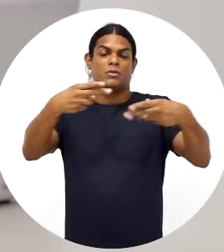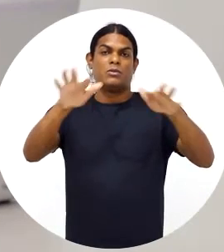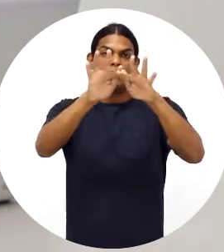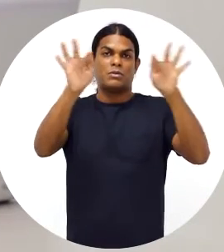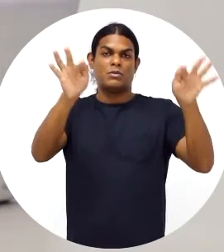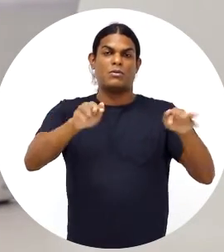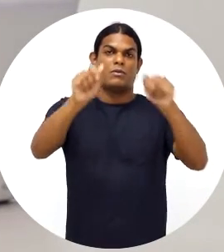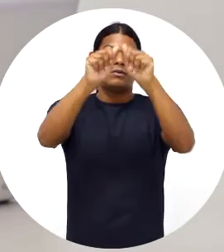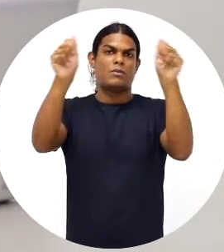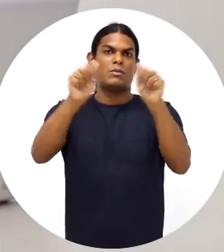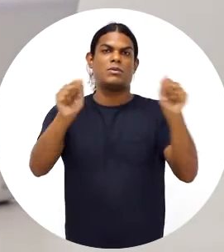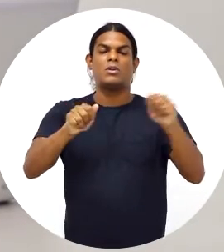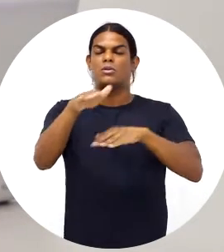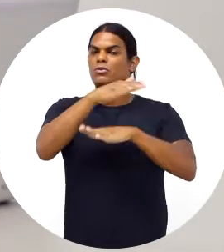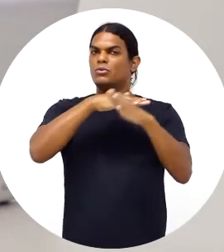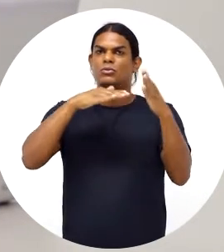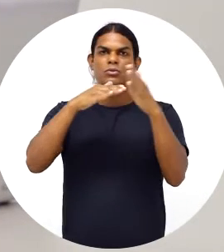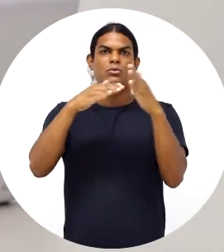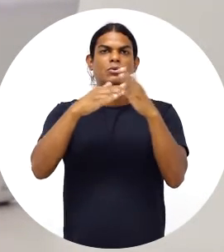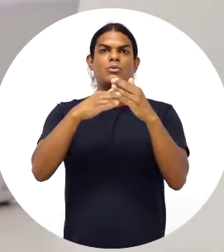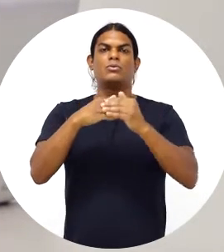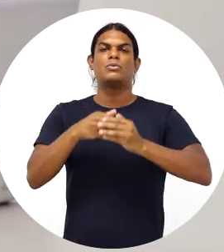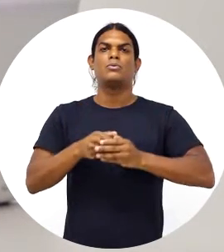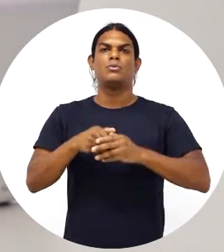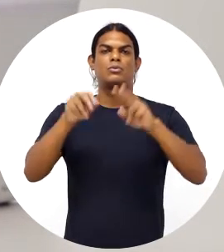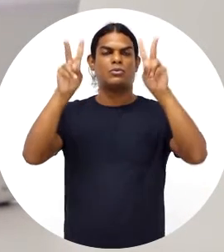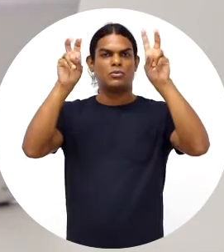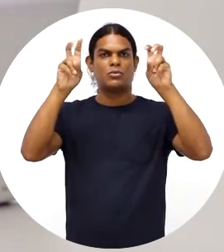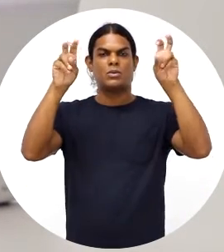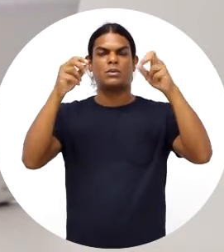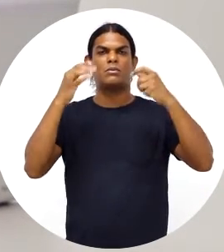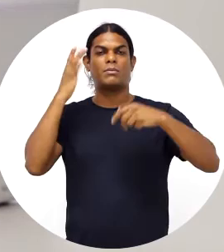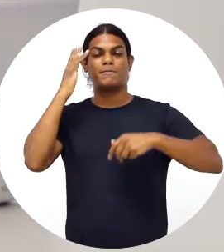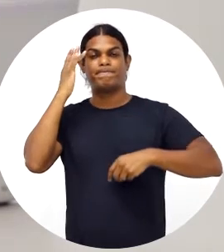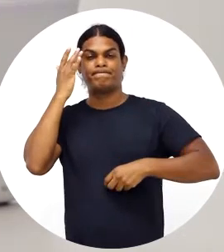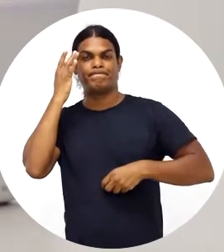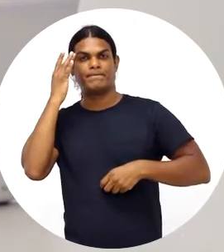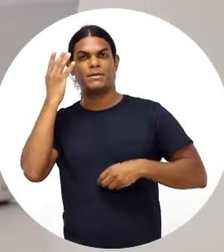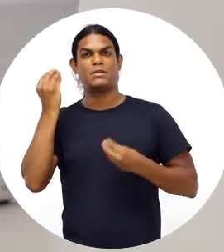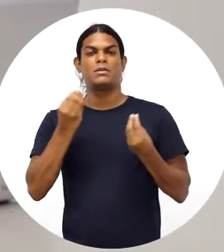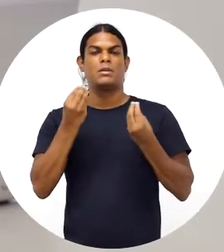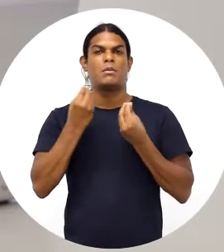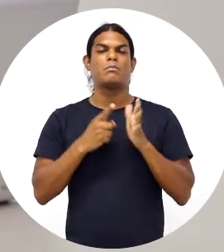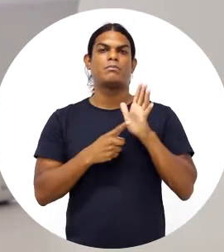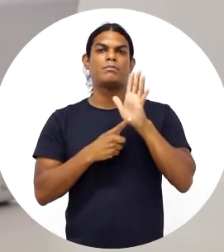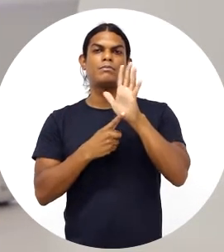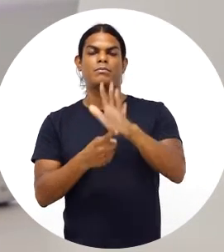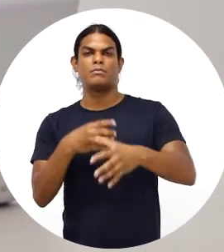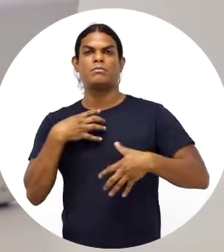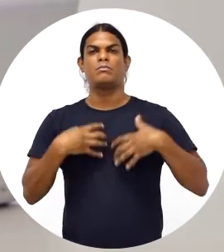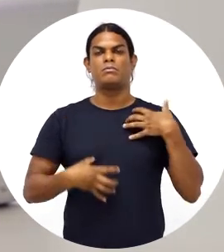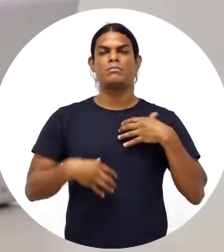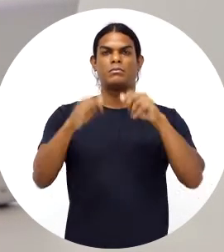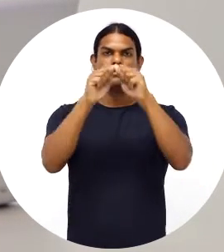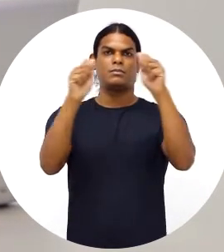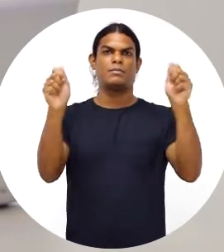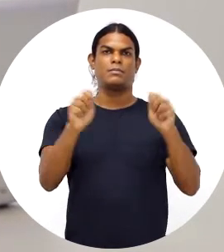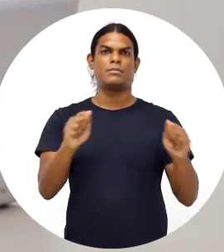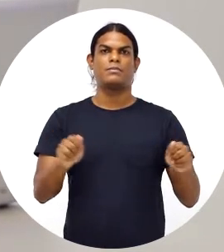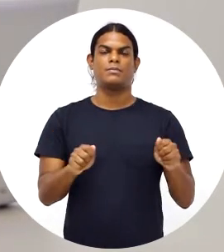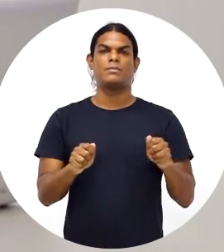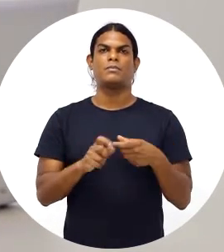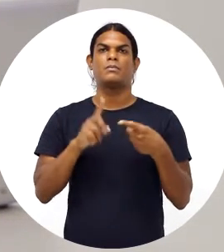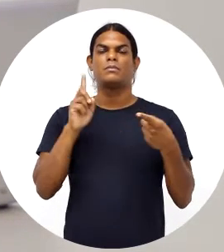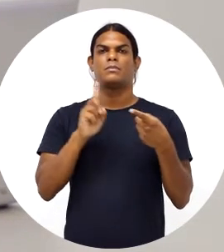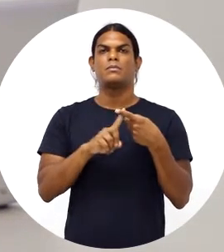arte. Tudo, então, passa a ser tema para reflexão, para expressão artística. Também,